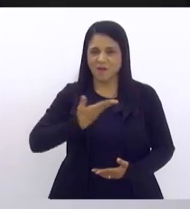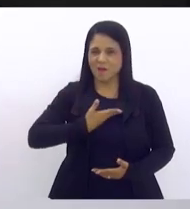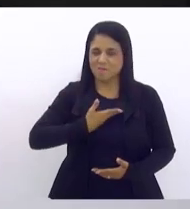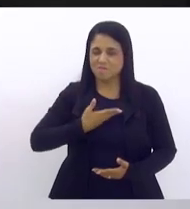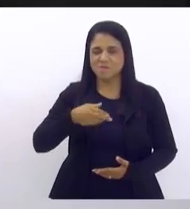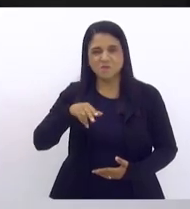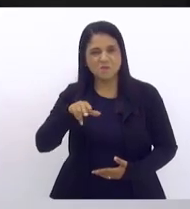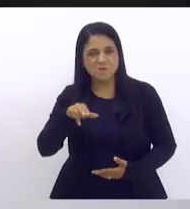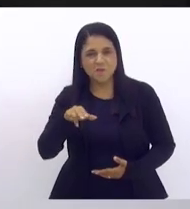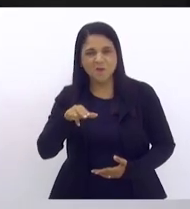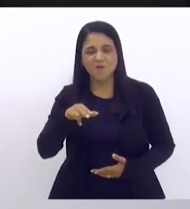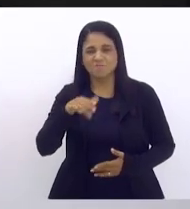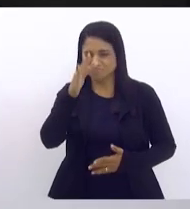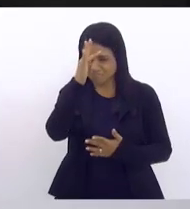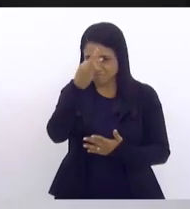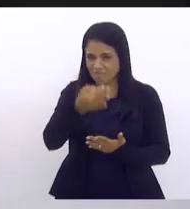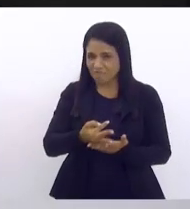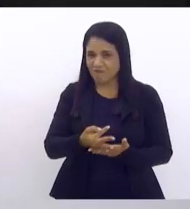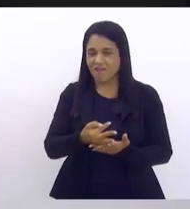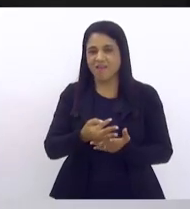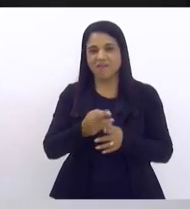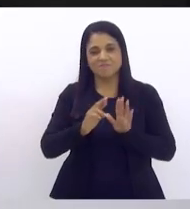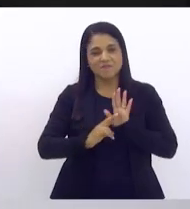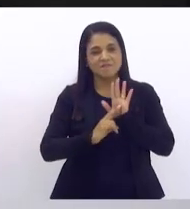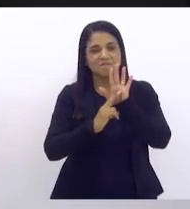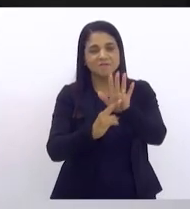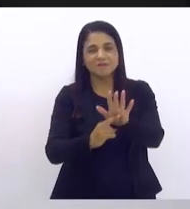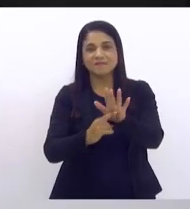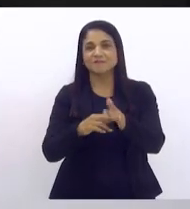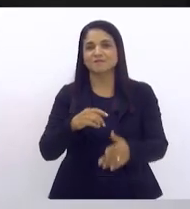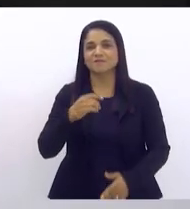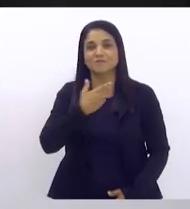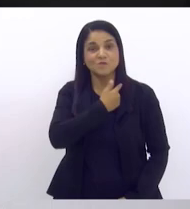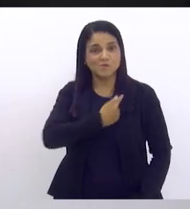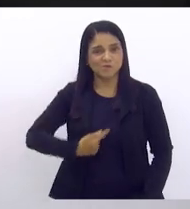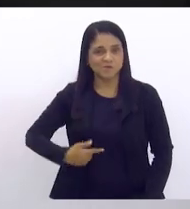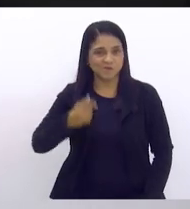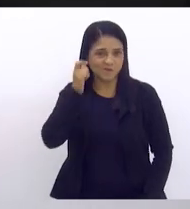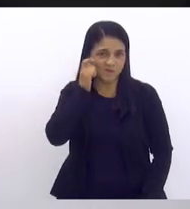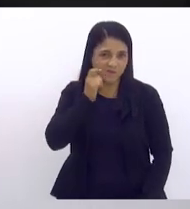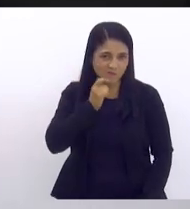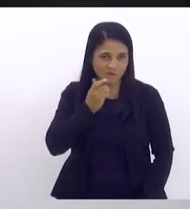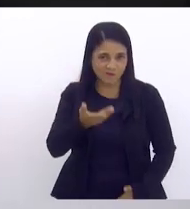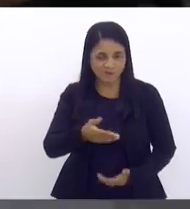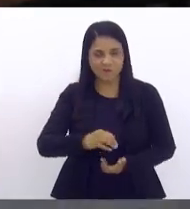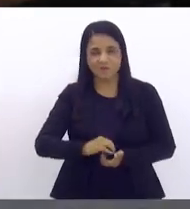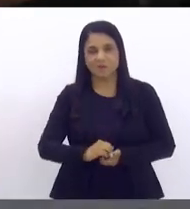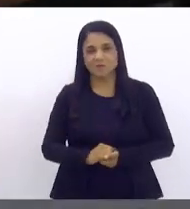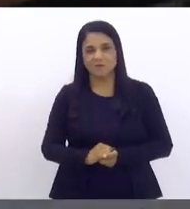aqui representando o nosso governador Cláudio Castro,